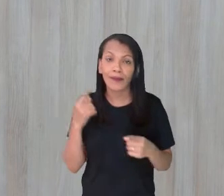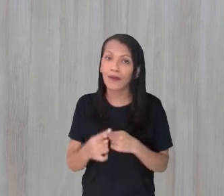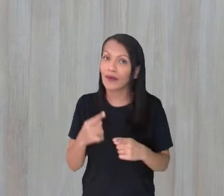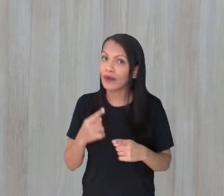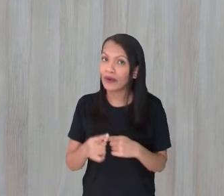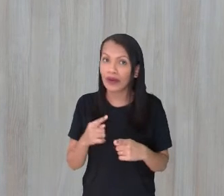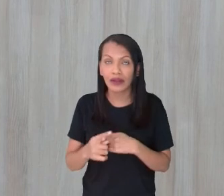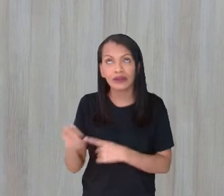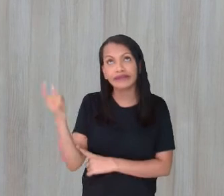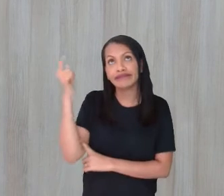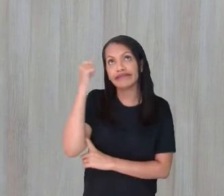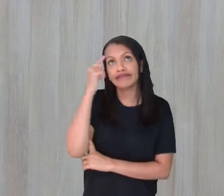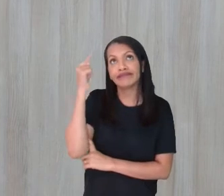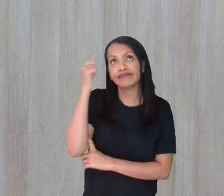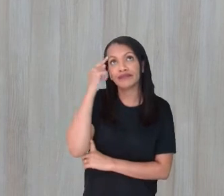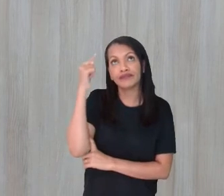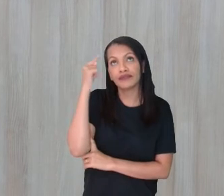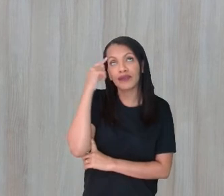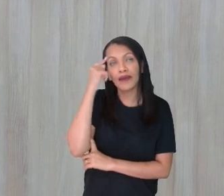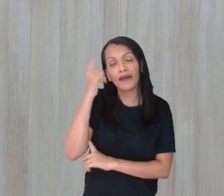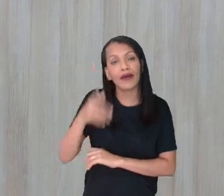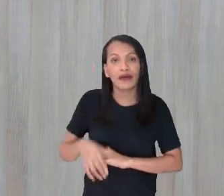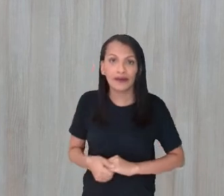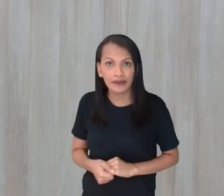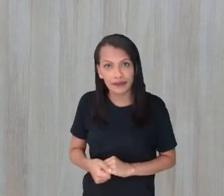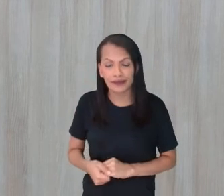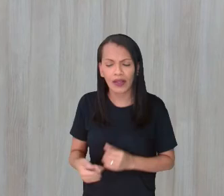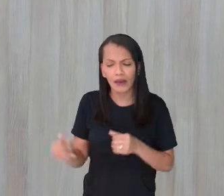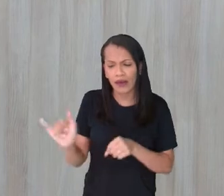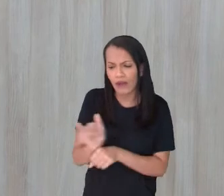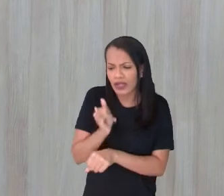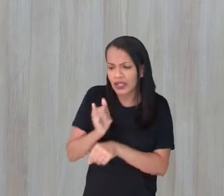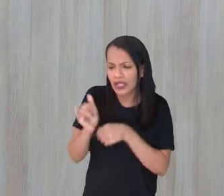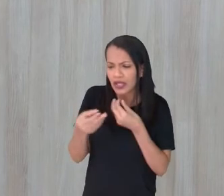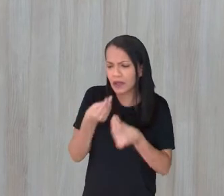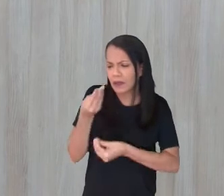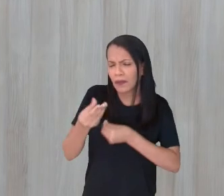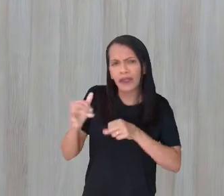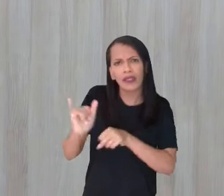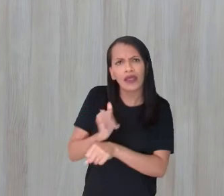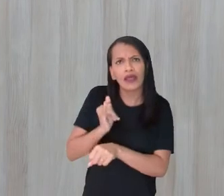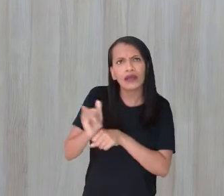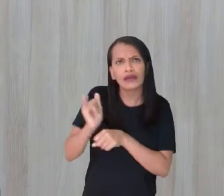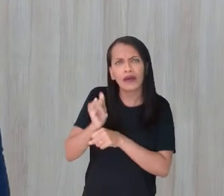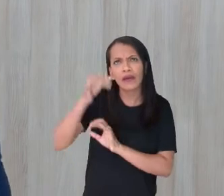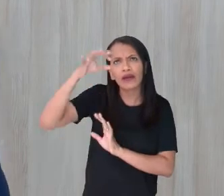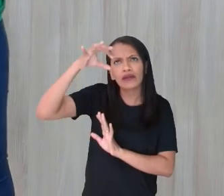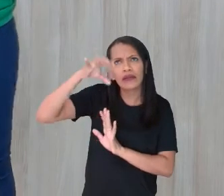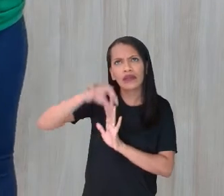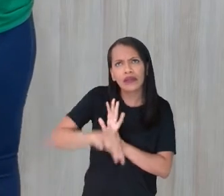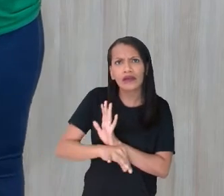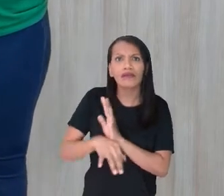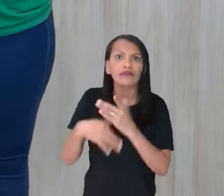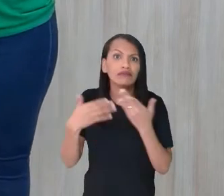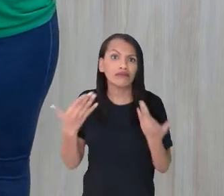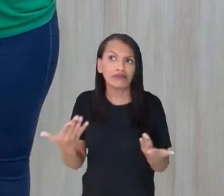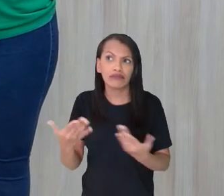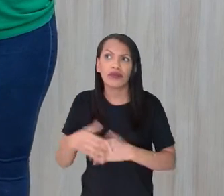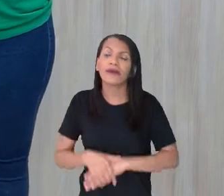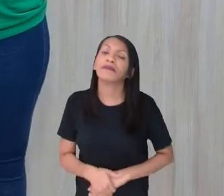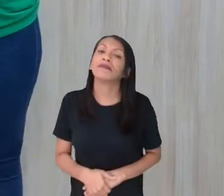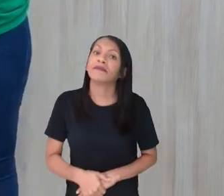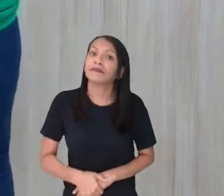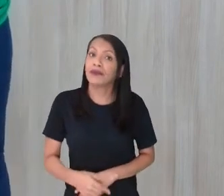a gente não raciocinou, a gente não estabeleceu uma estratégia argumentativa para aquela situação. Mas vamos lá, comigo